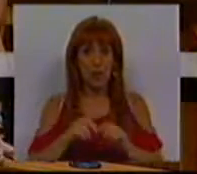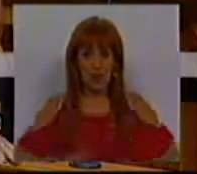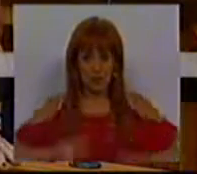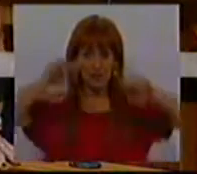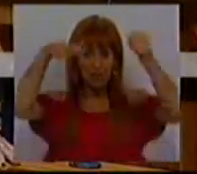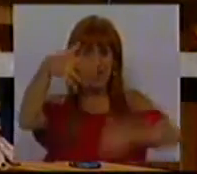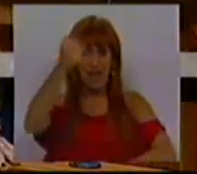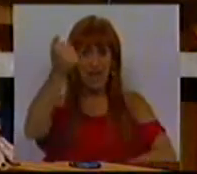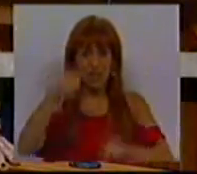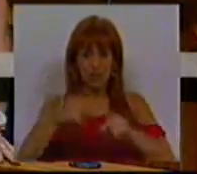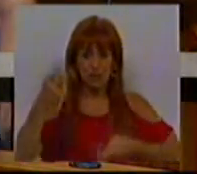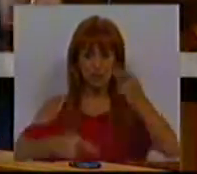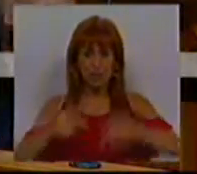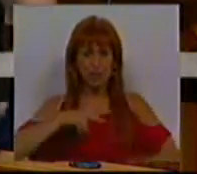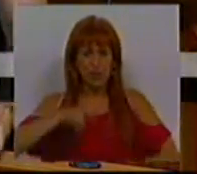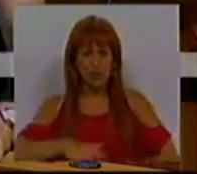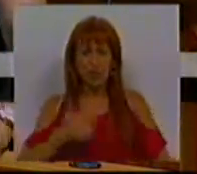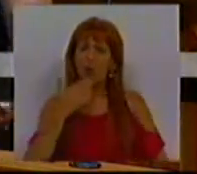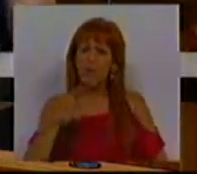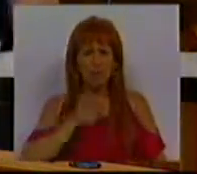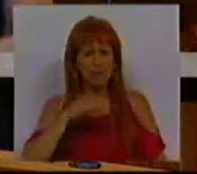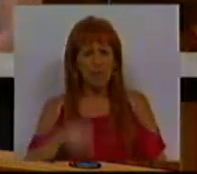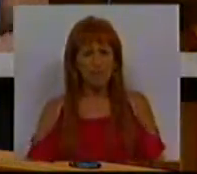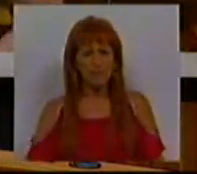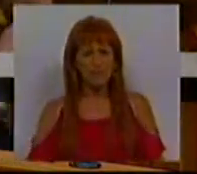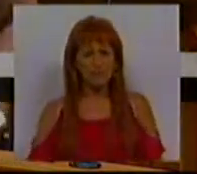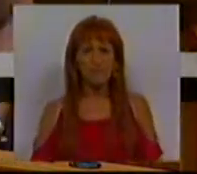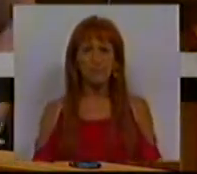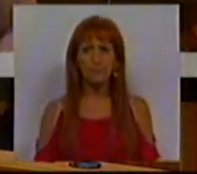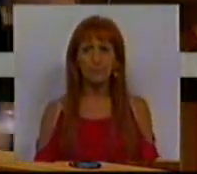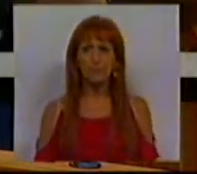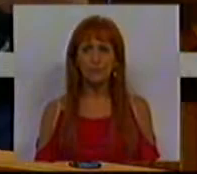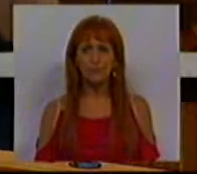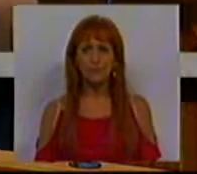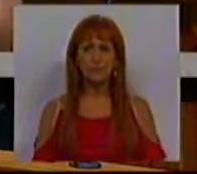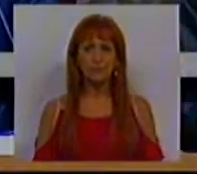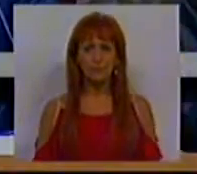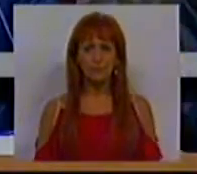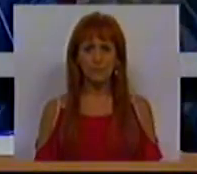subida de 15 lugares no ranking nacional. Muito obrigada, Sr. Presidente. Para...